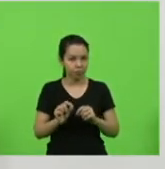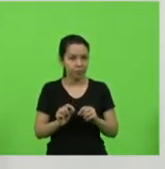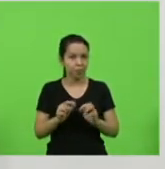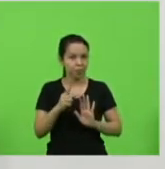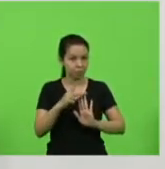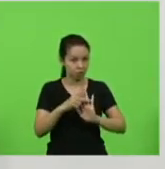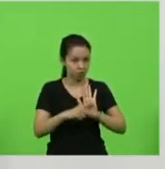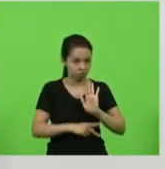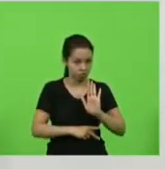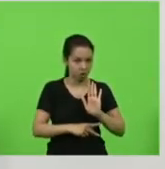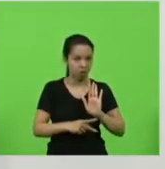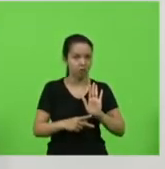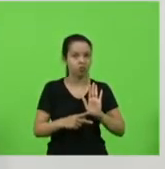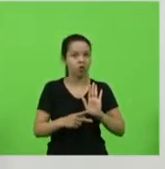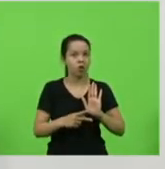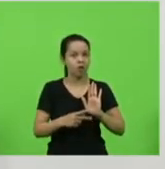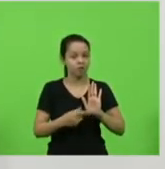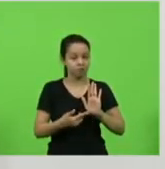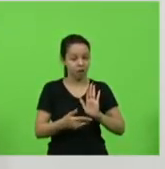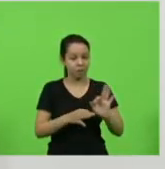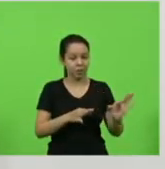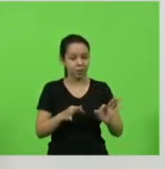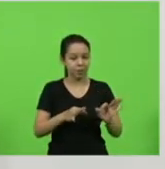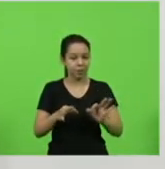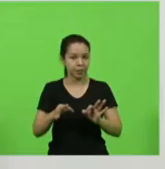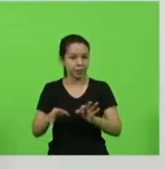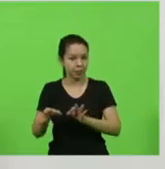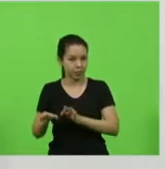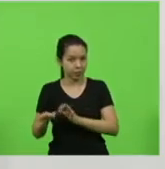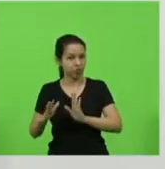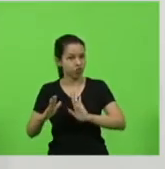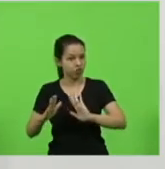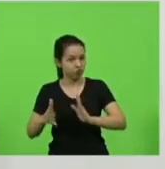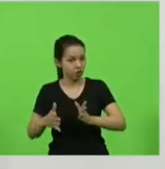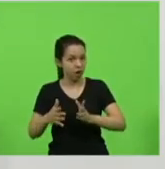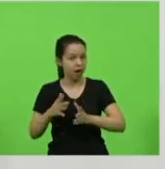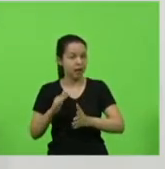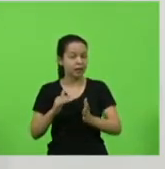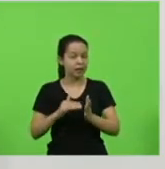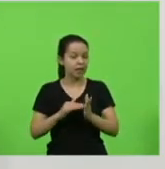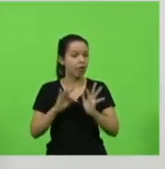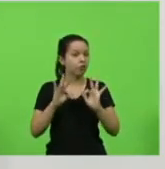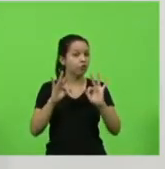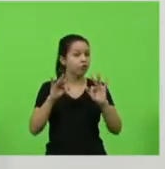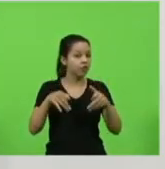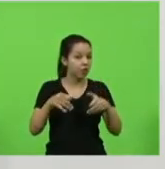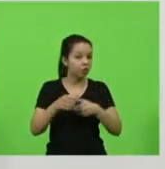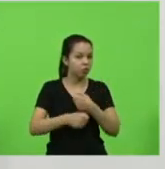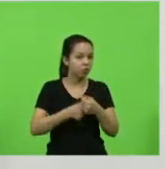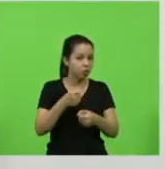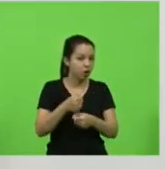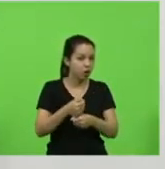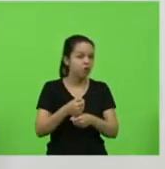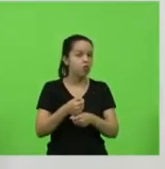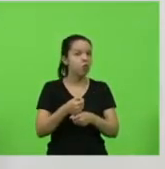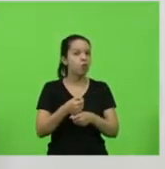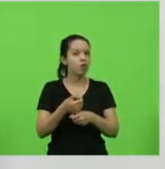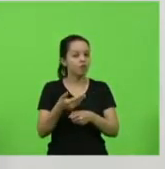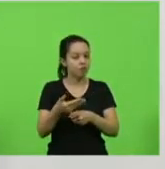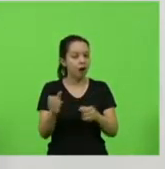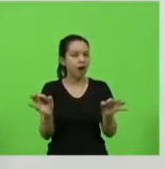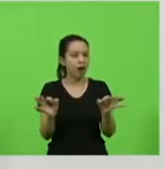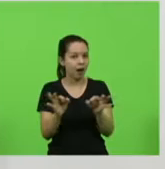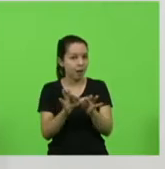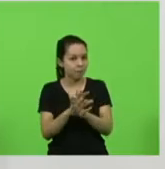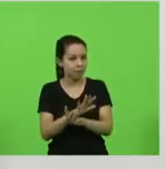sendo construído e até o final do ano deve estar finalizado